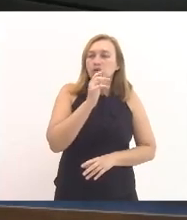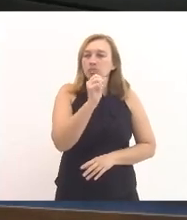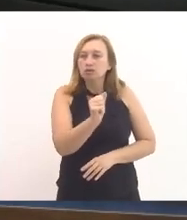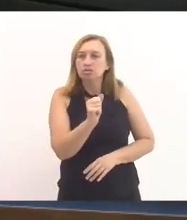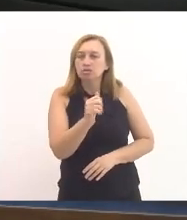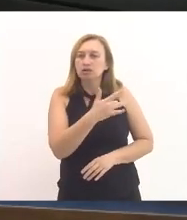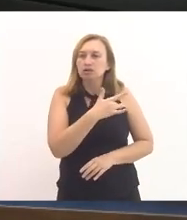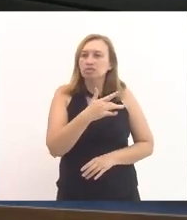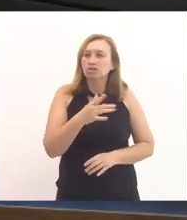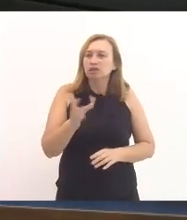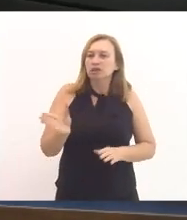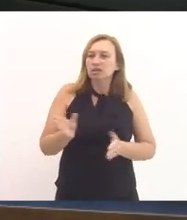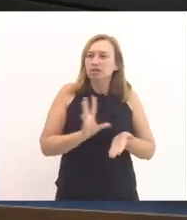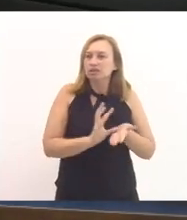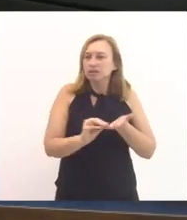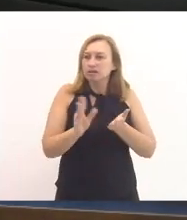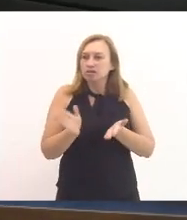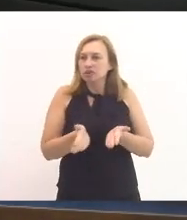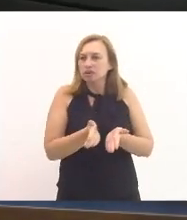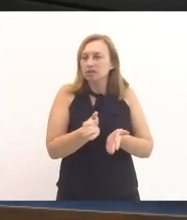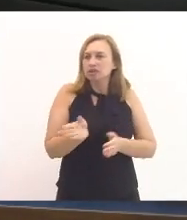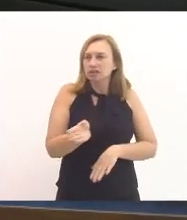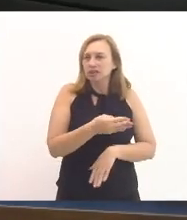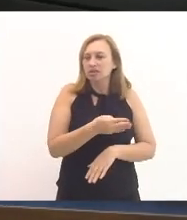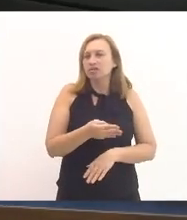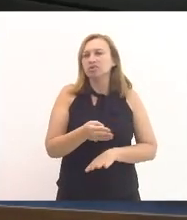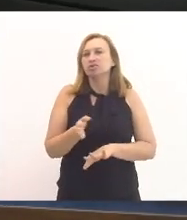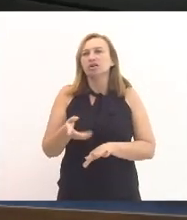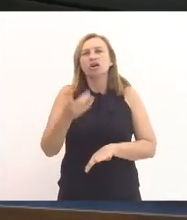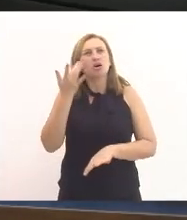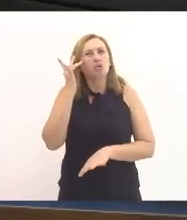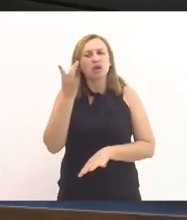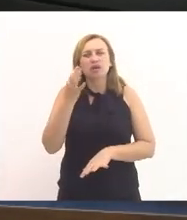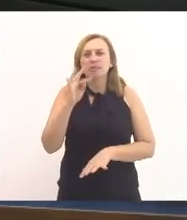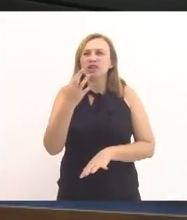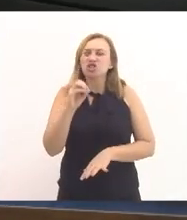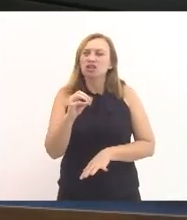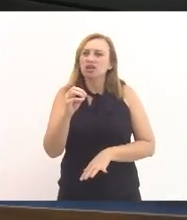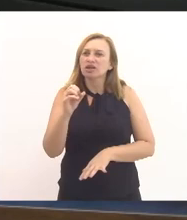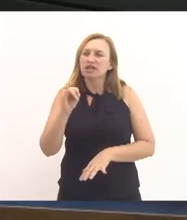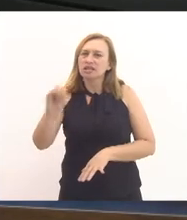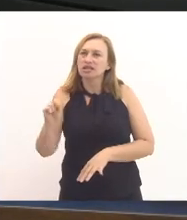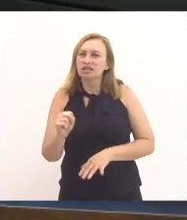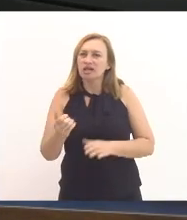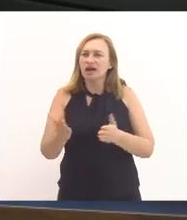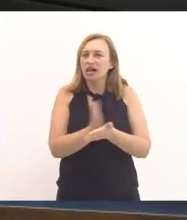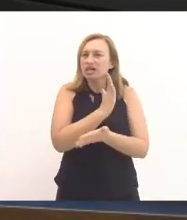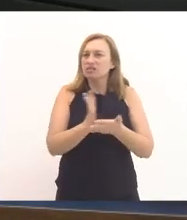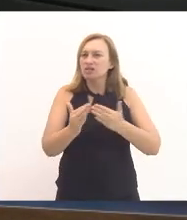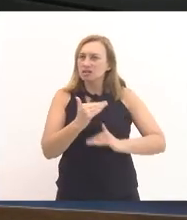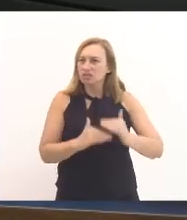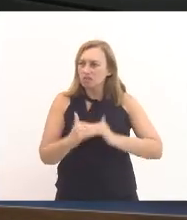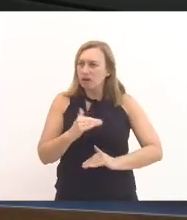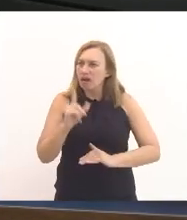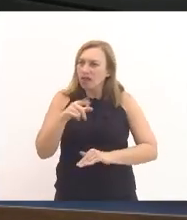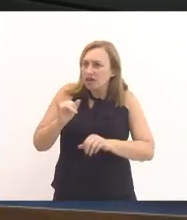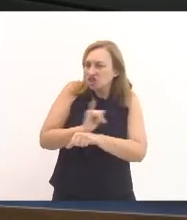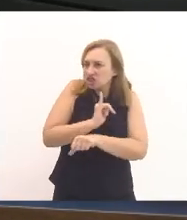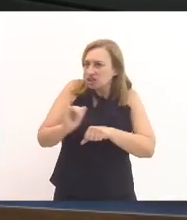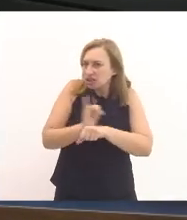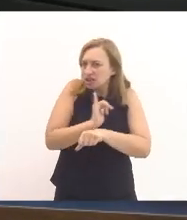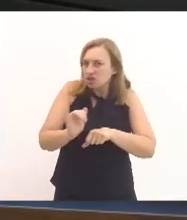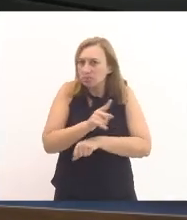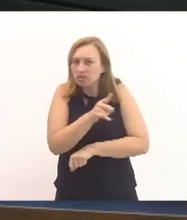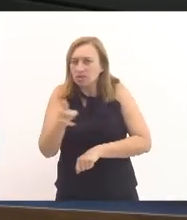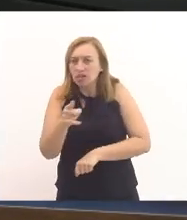o negócio de sal de pauta Às vezes você na política Como diz acha Machado de Assis abre recuar estratégia para você